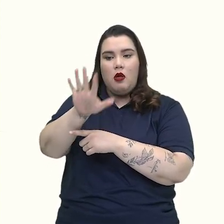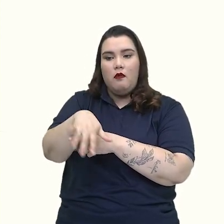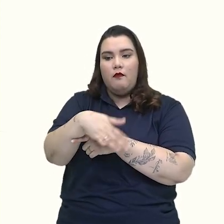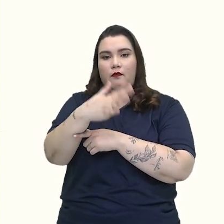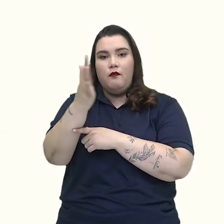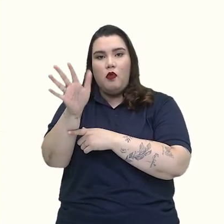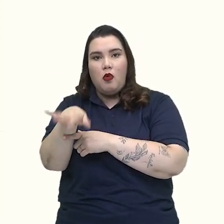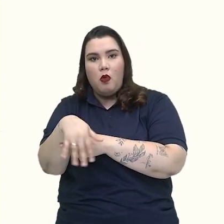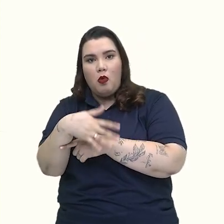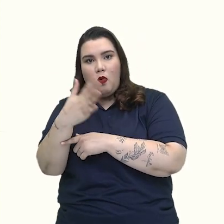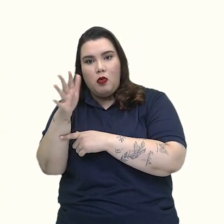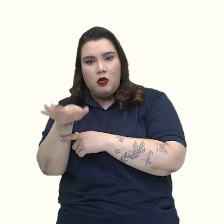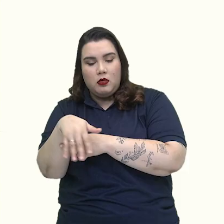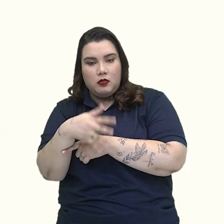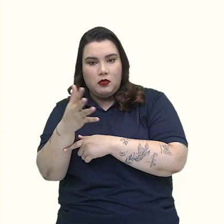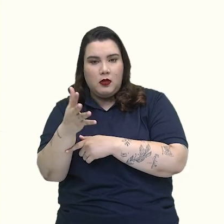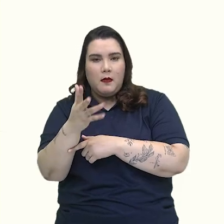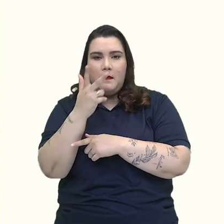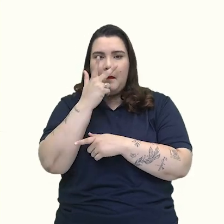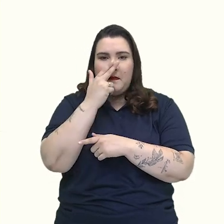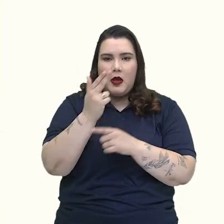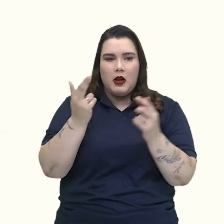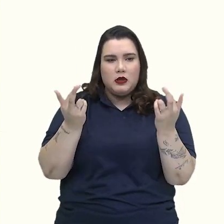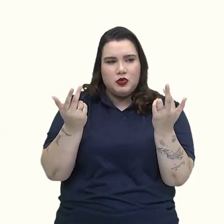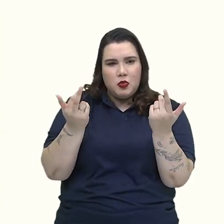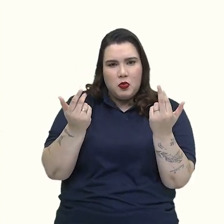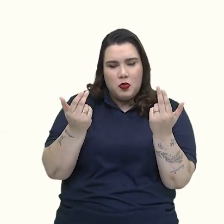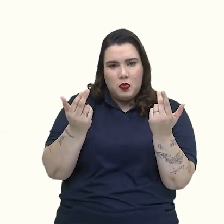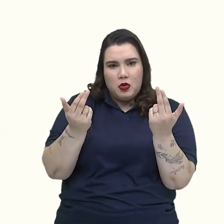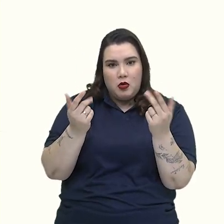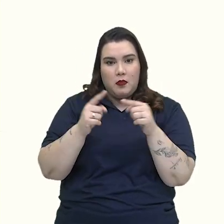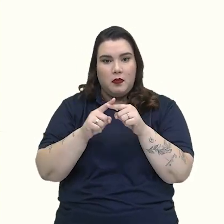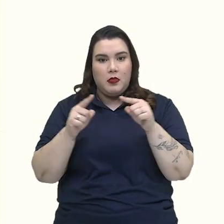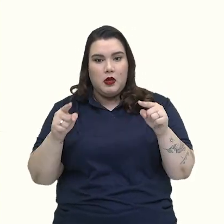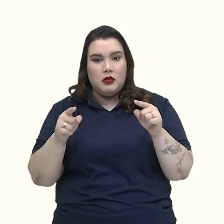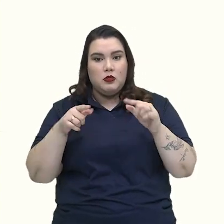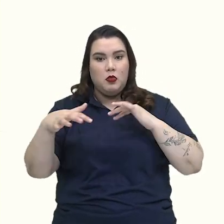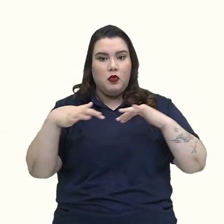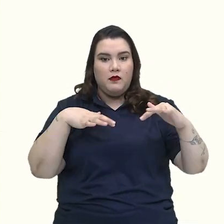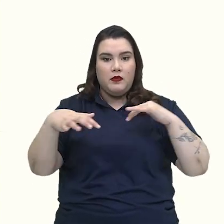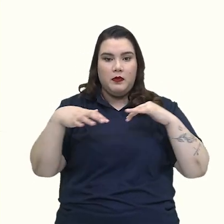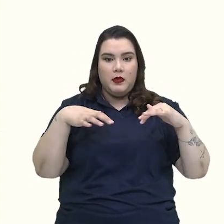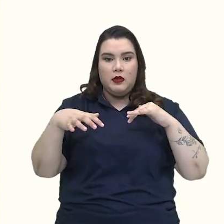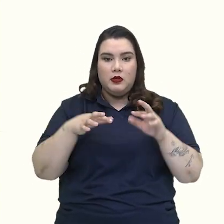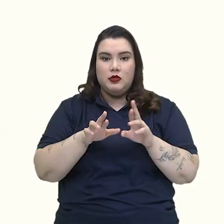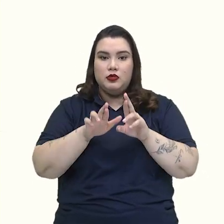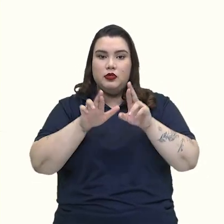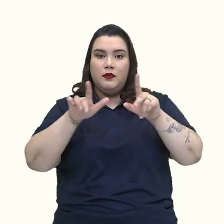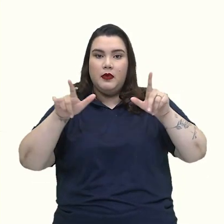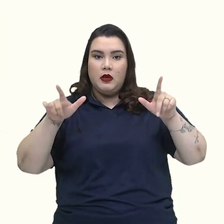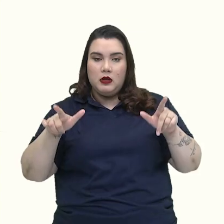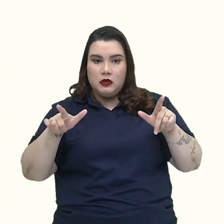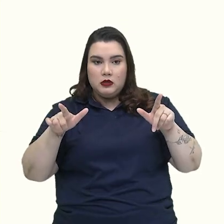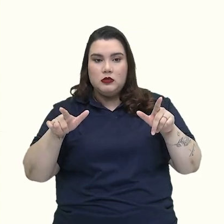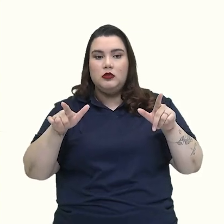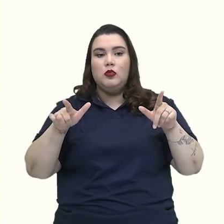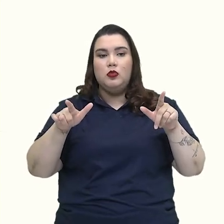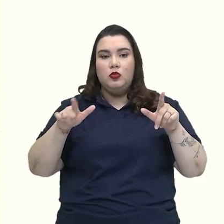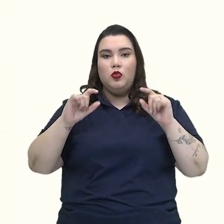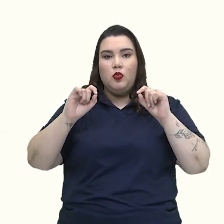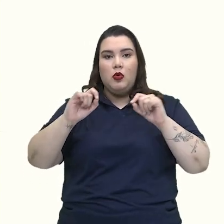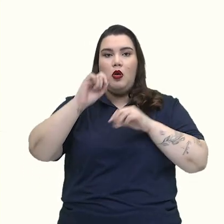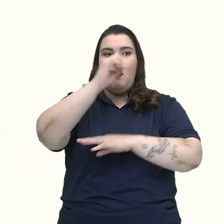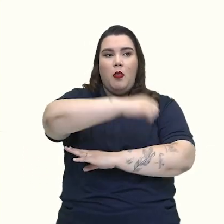longe. Apesar de parecer semelhantes, a rotação é diferente da abdução e da